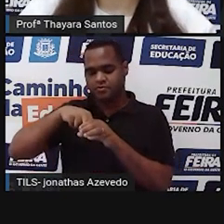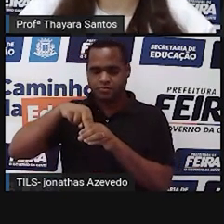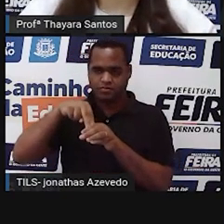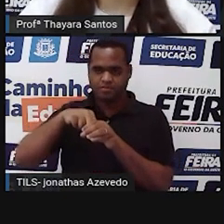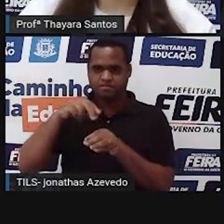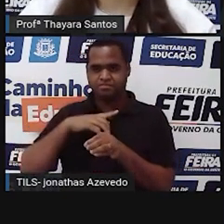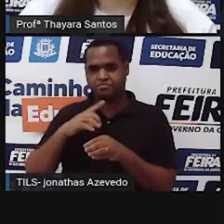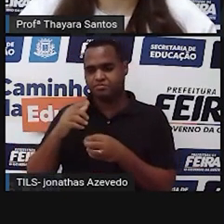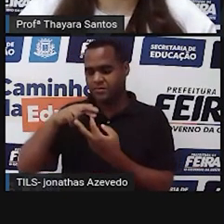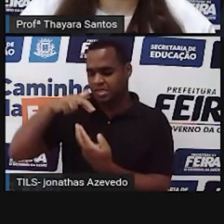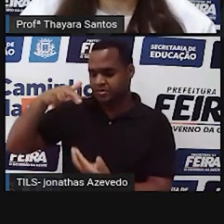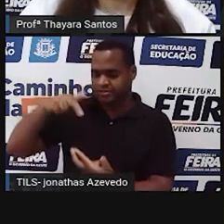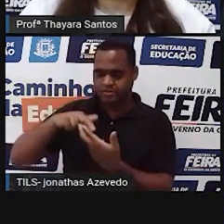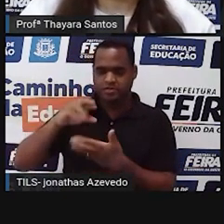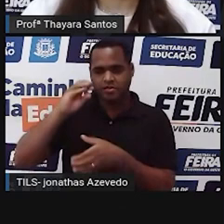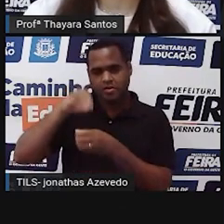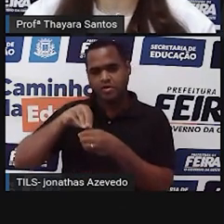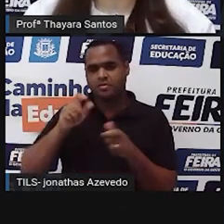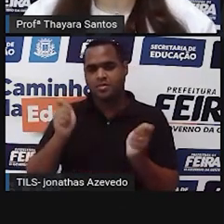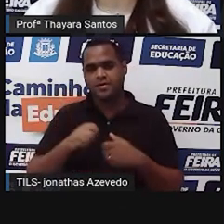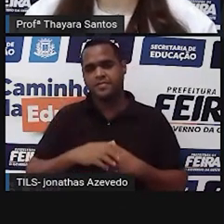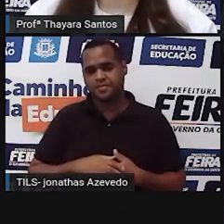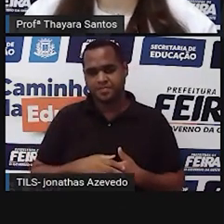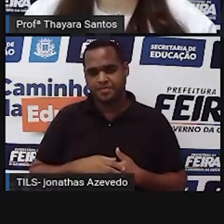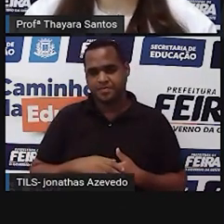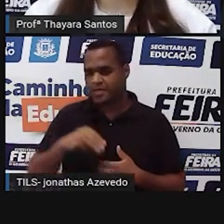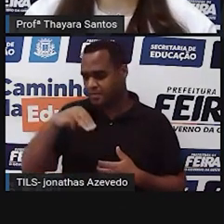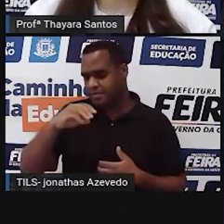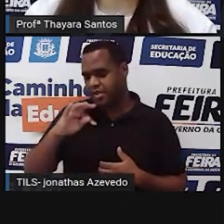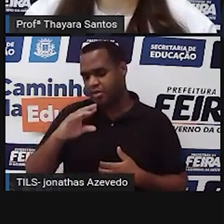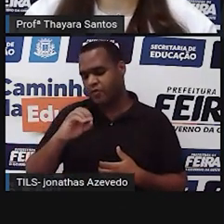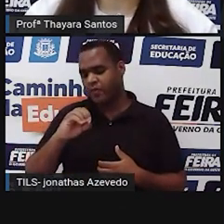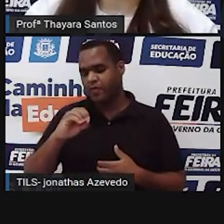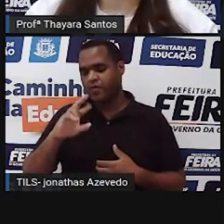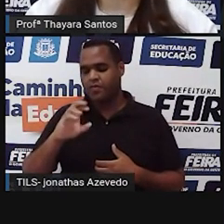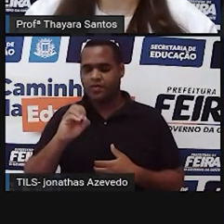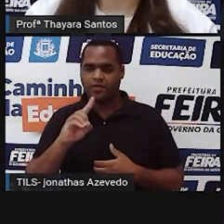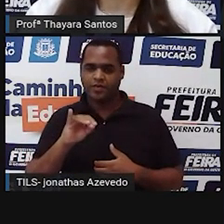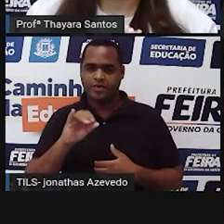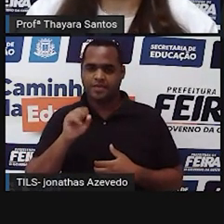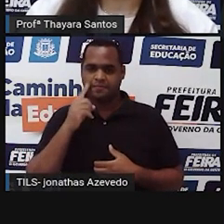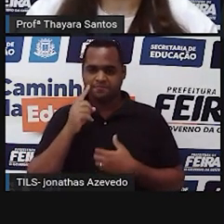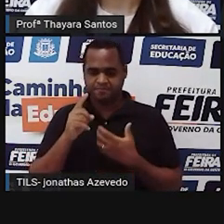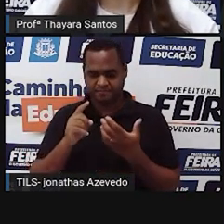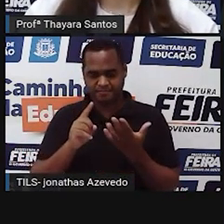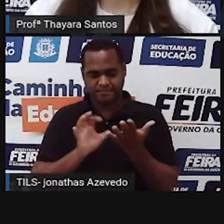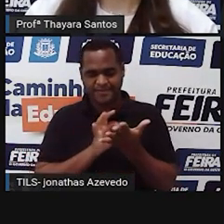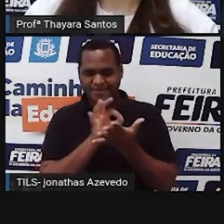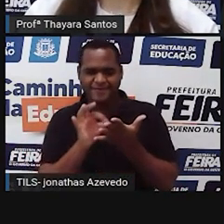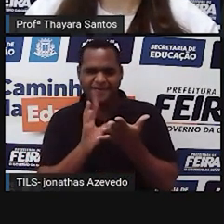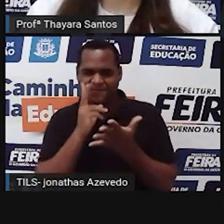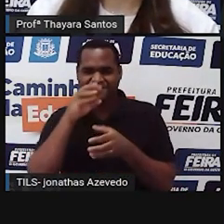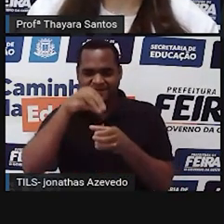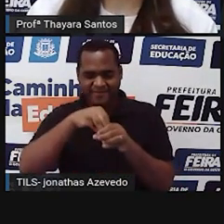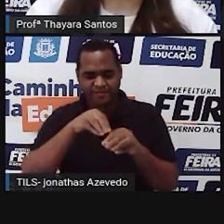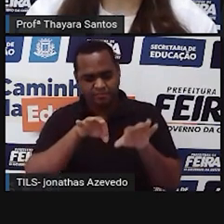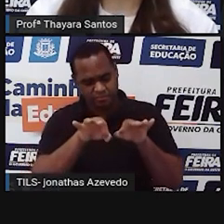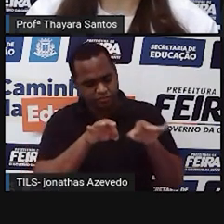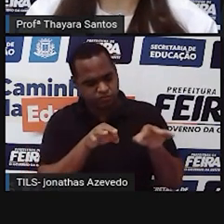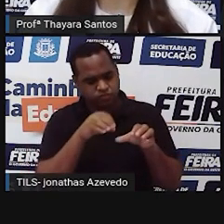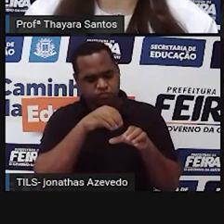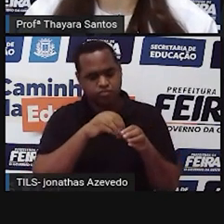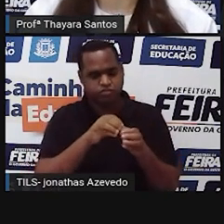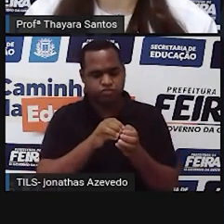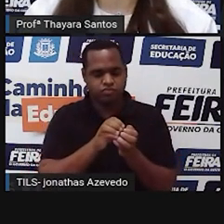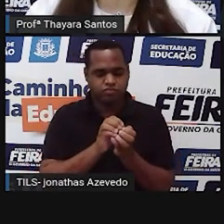DNA dentro das mitocôndrias, né? Que são estruturas, que são organelas celulares que, curiosamente, a